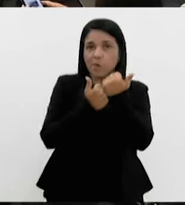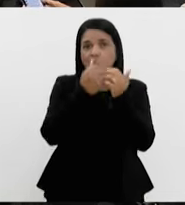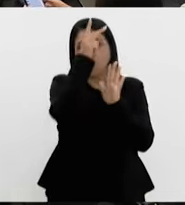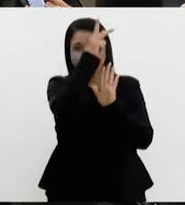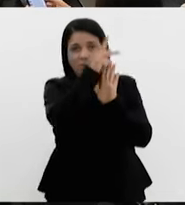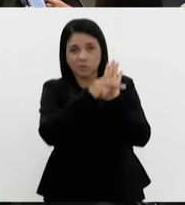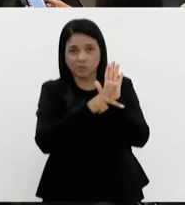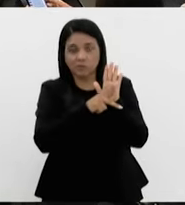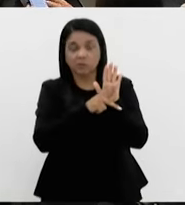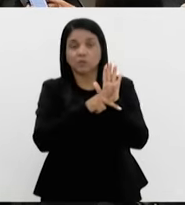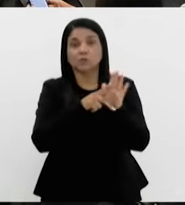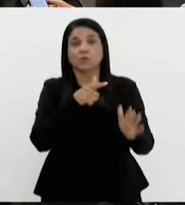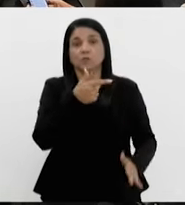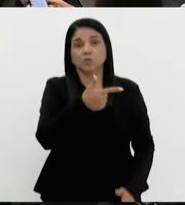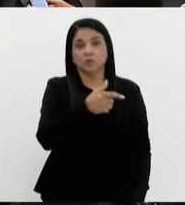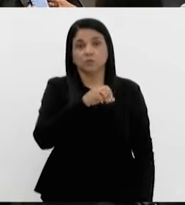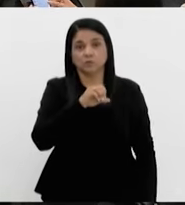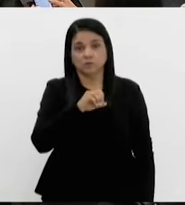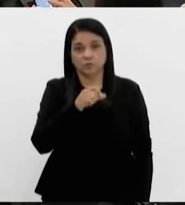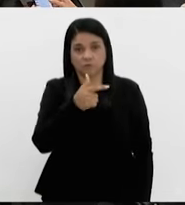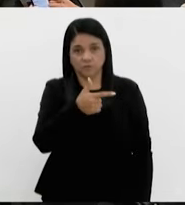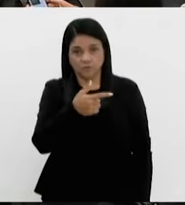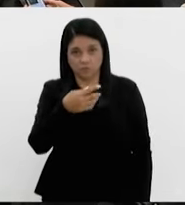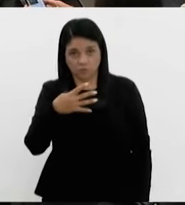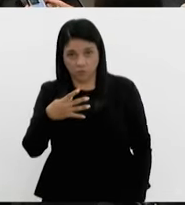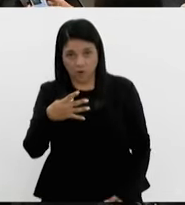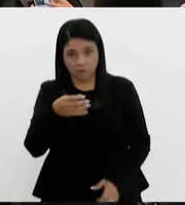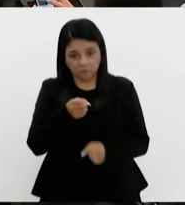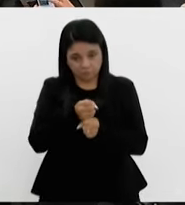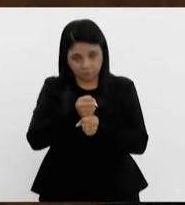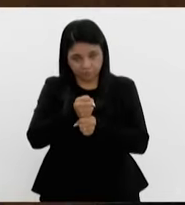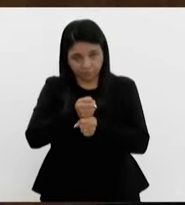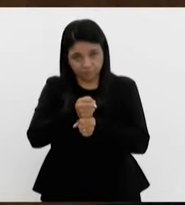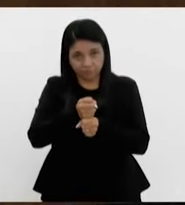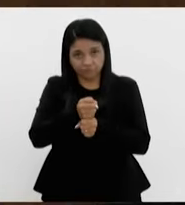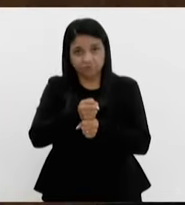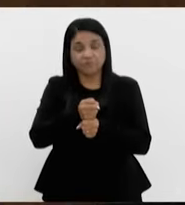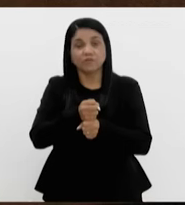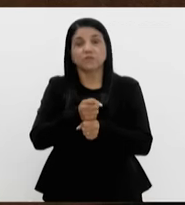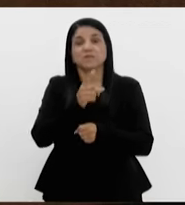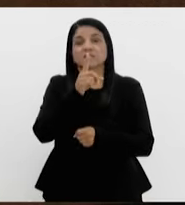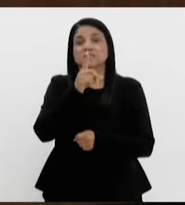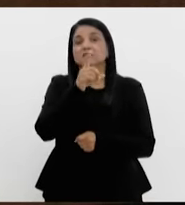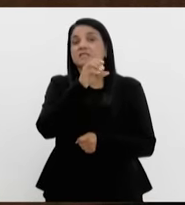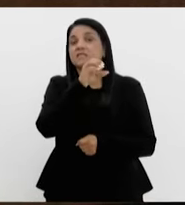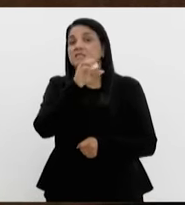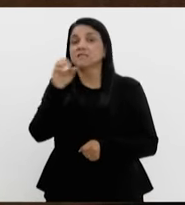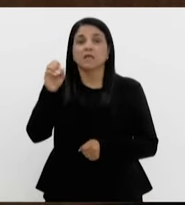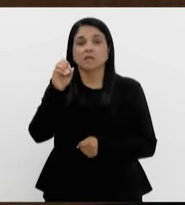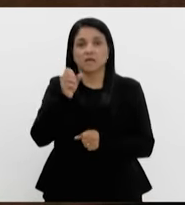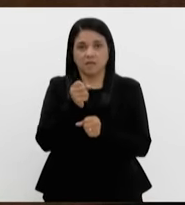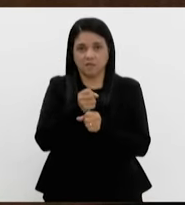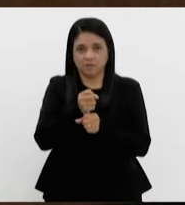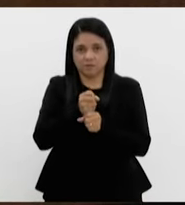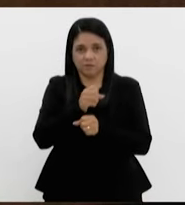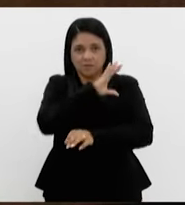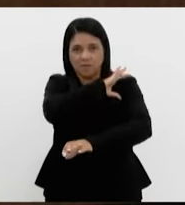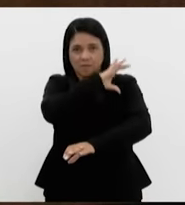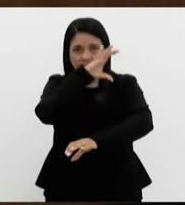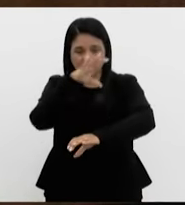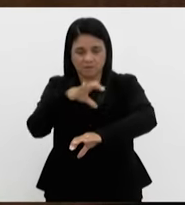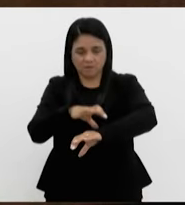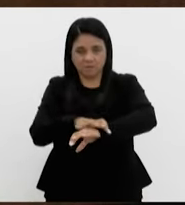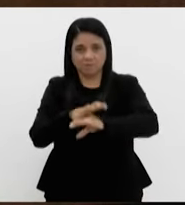tornando o ano de 2024 o ano do centenário das Assembleias de Deus. As Assembleias